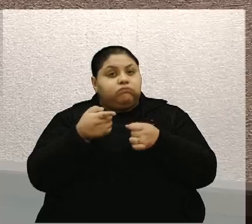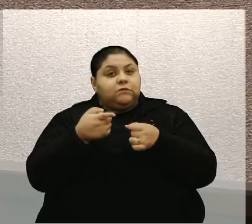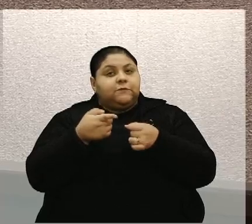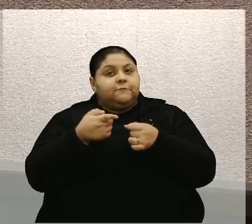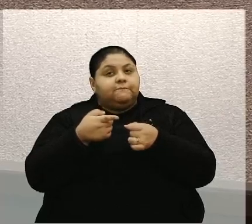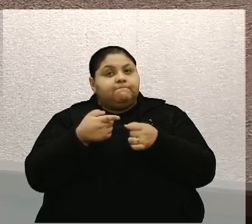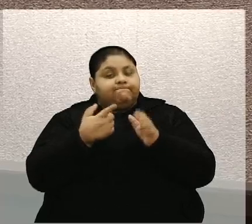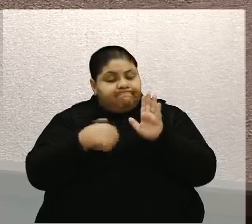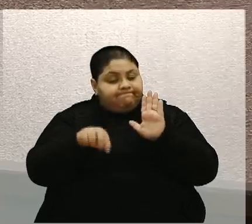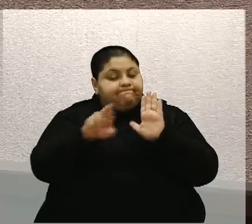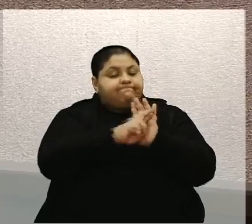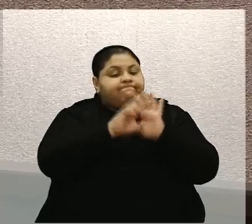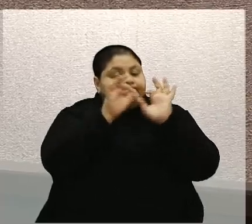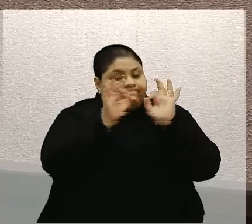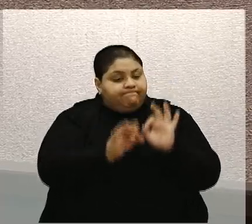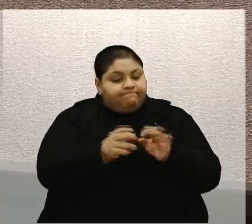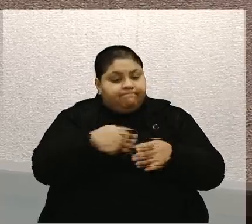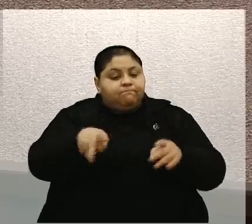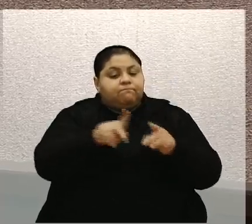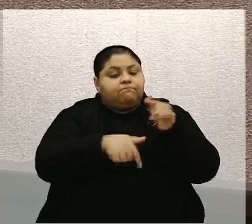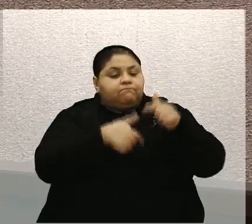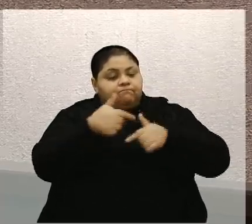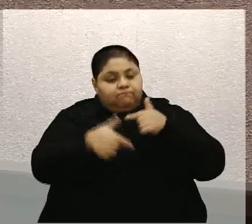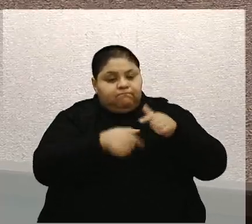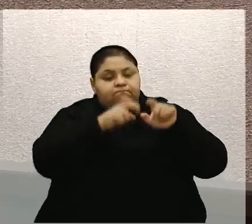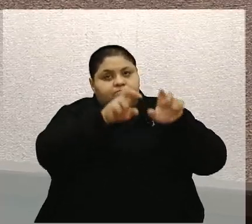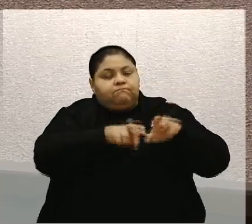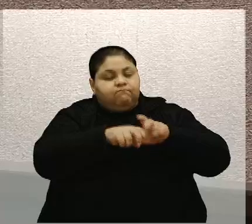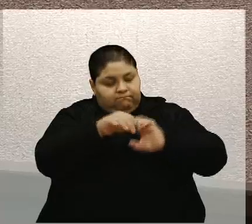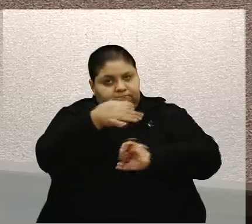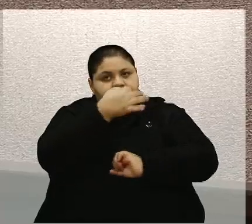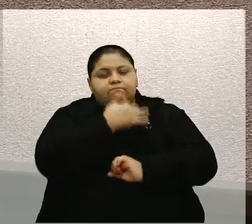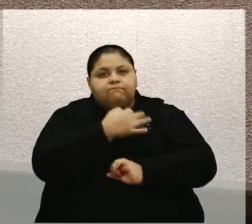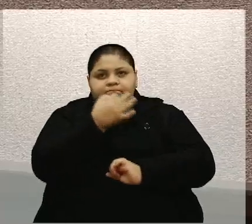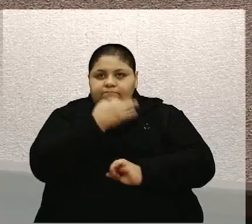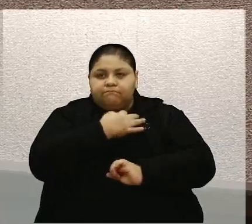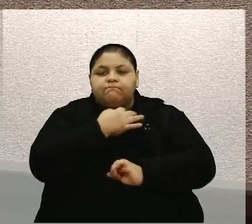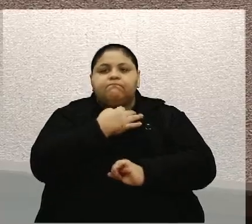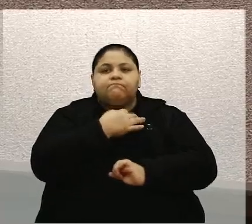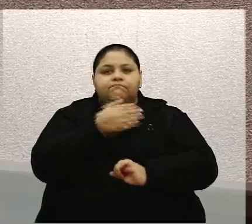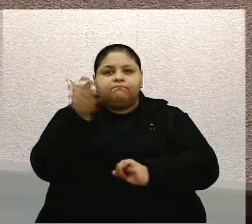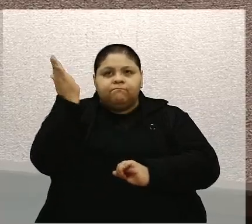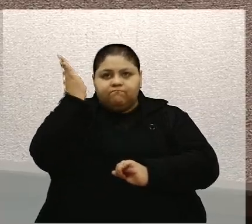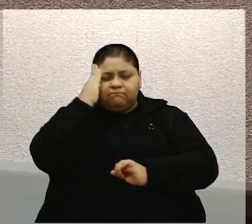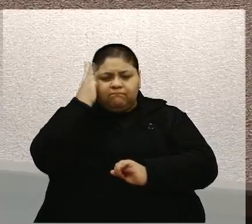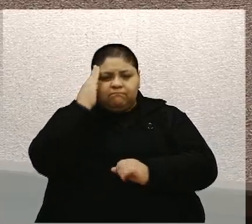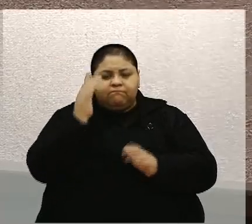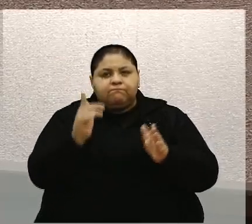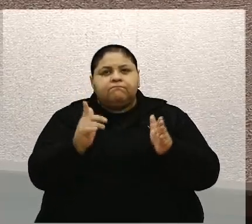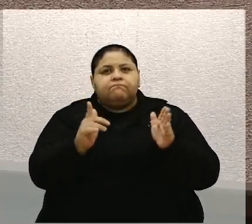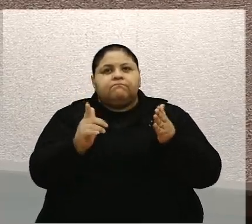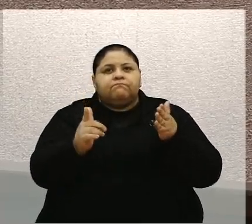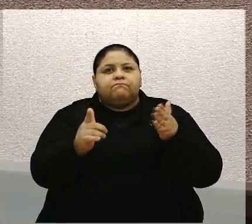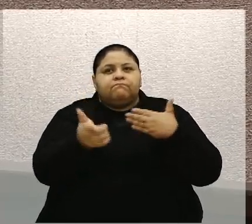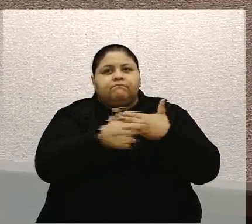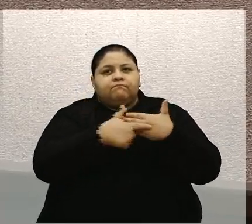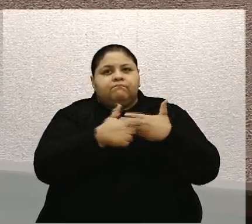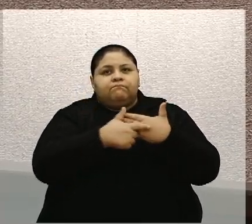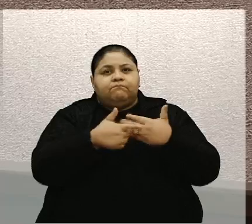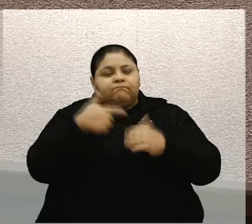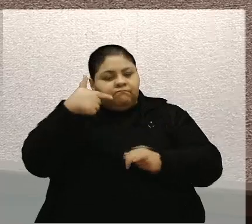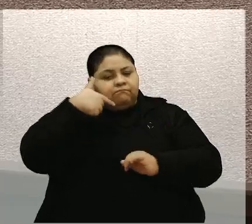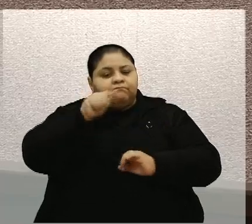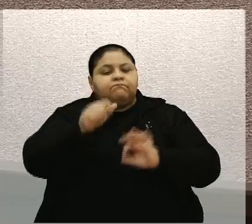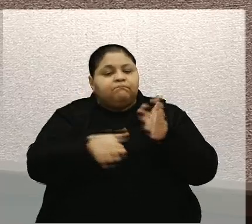certo. Porque povo trabalhador, povo do interior, povo caxiense sabe do seu papel, e a gente vai conseguir restabelecer